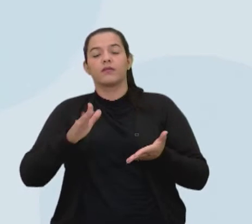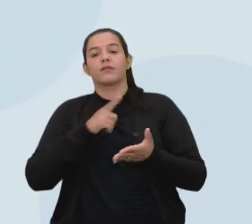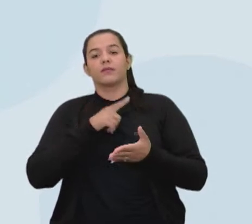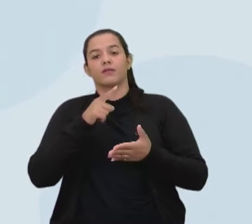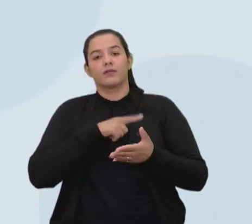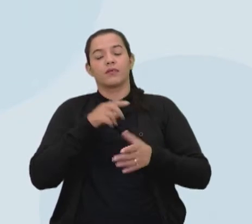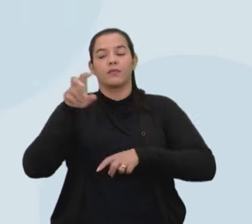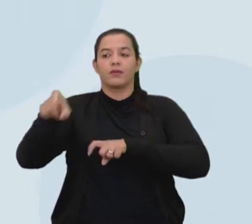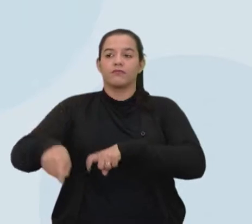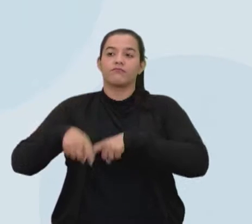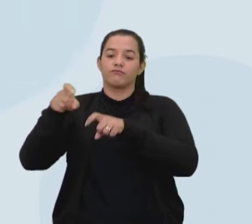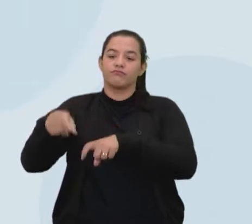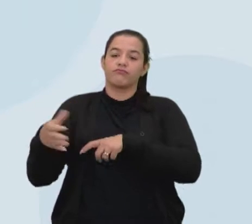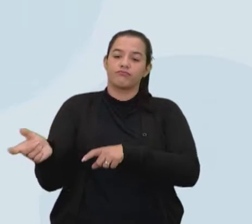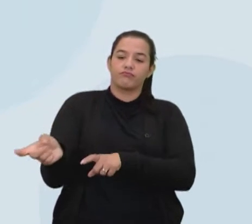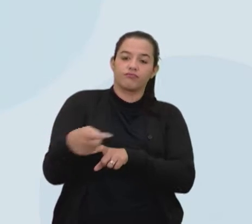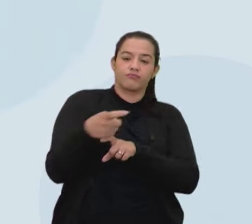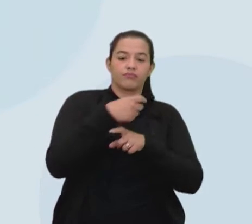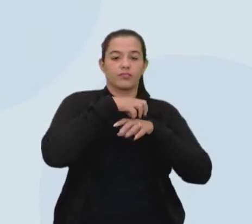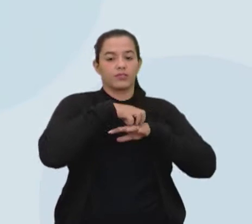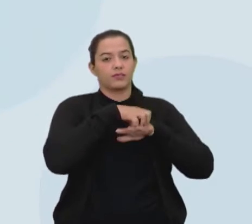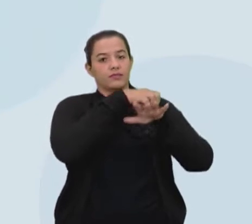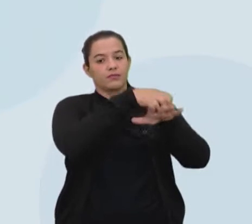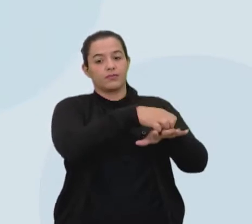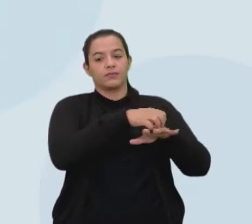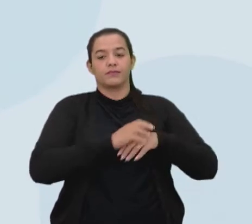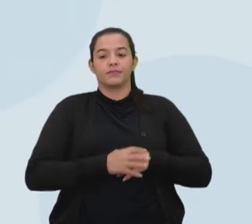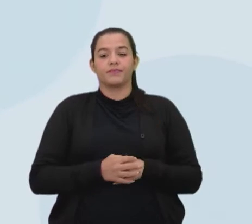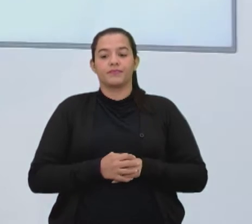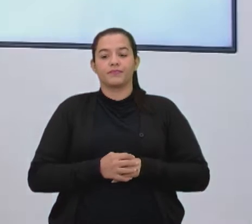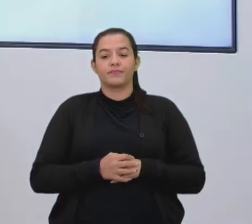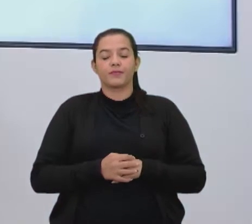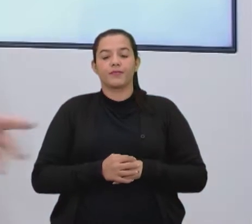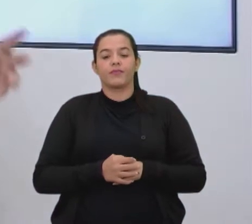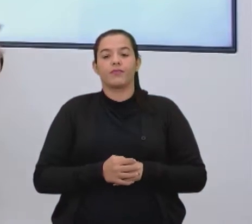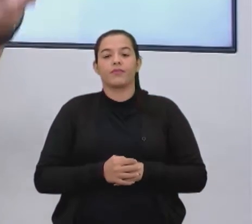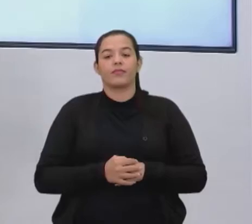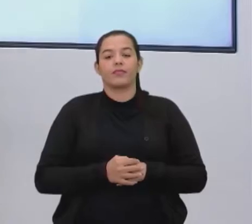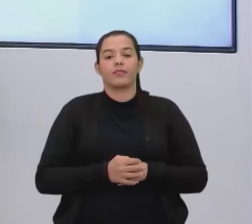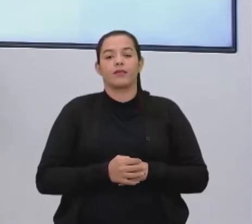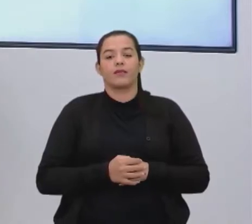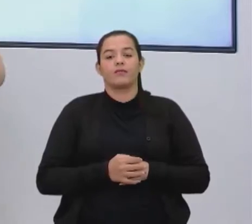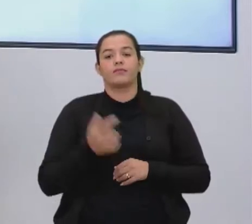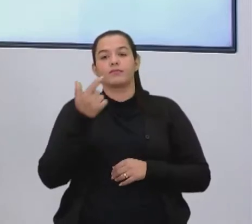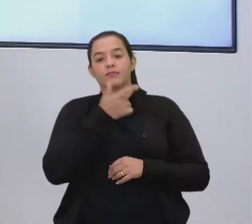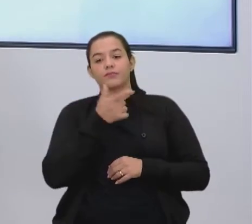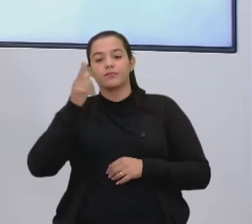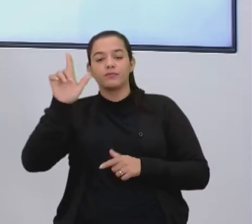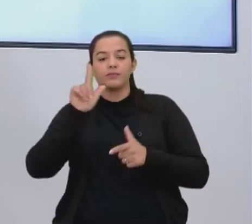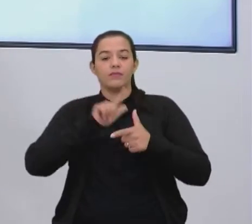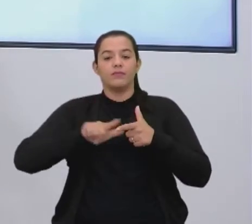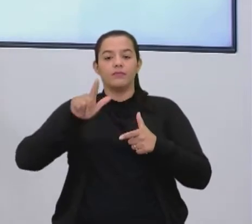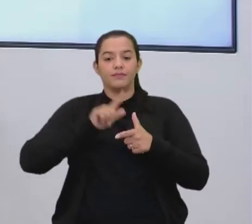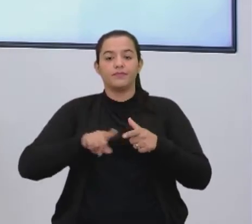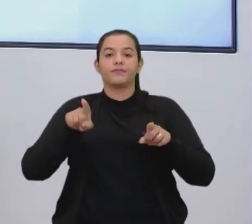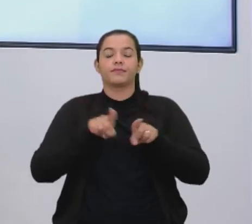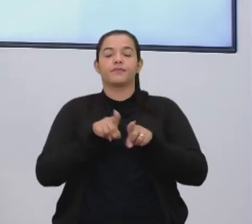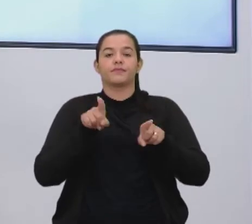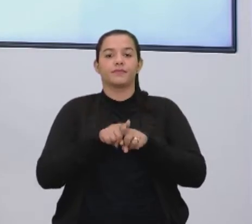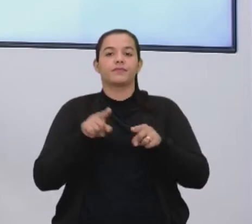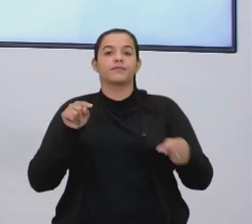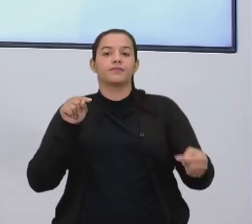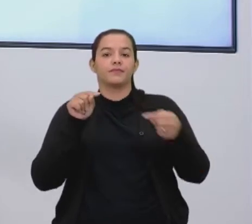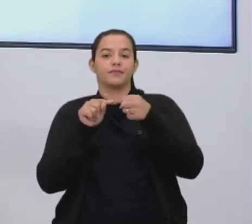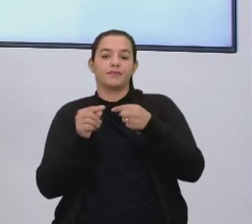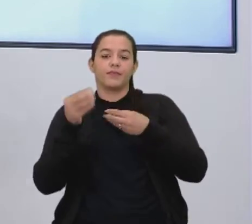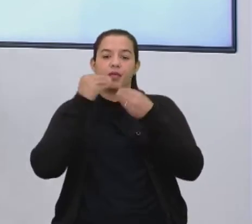durante a colheita e o transporte. Então aqui a gente está vendo um outro problema relacionado à alimentação, que a gente